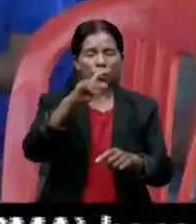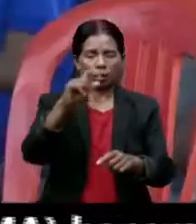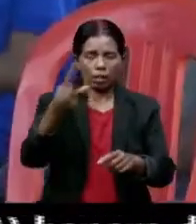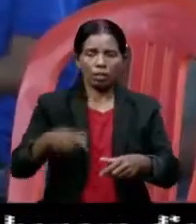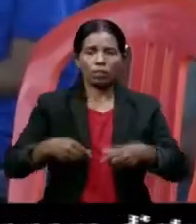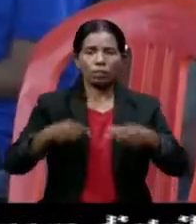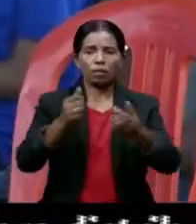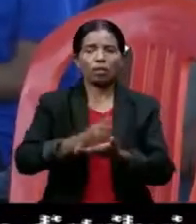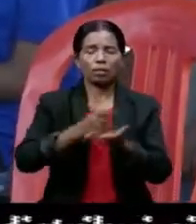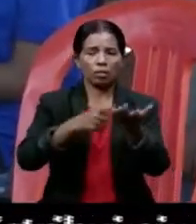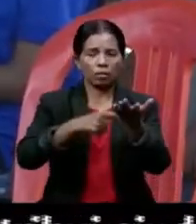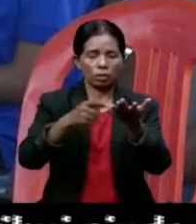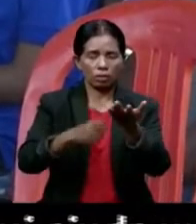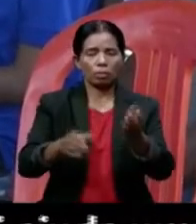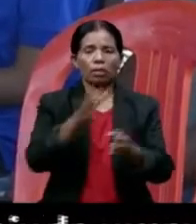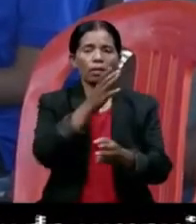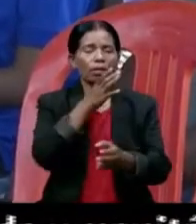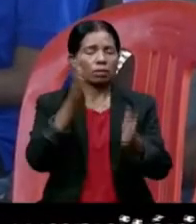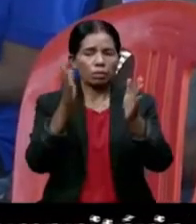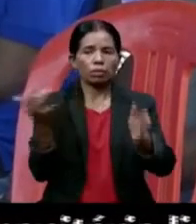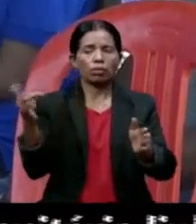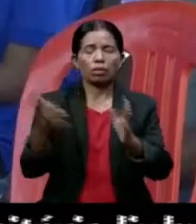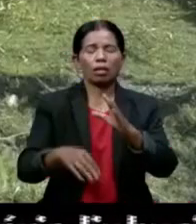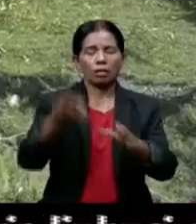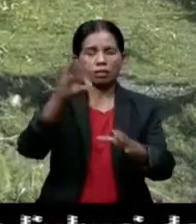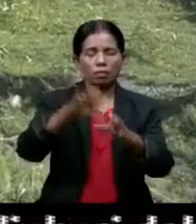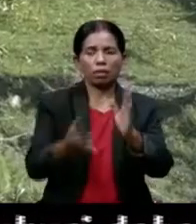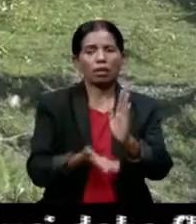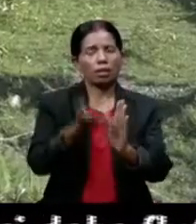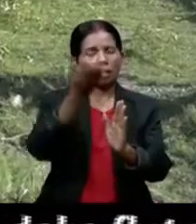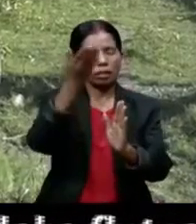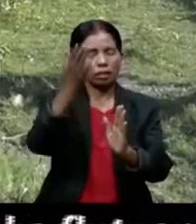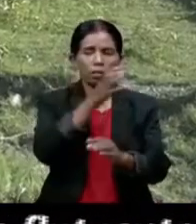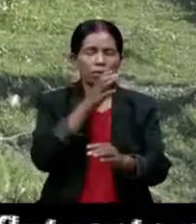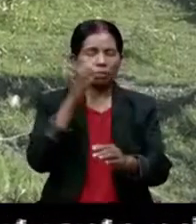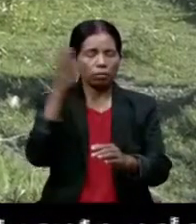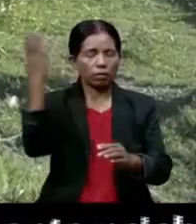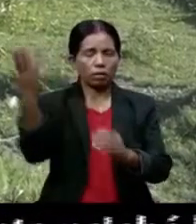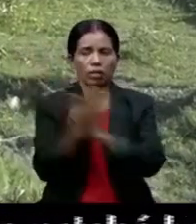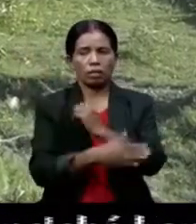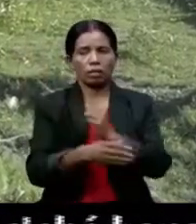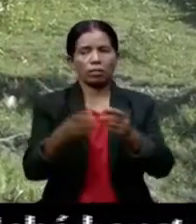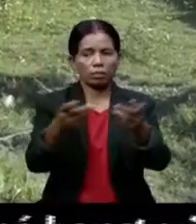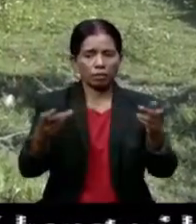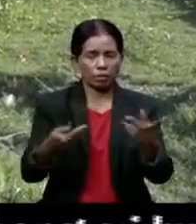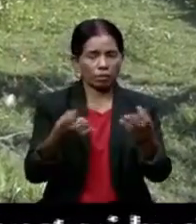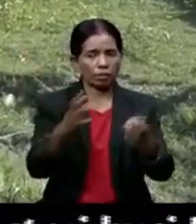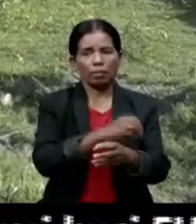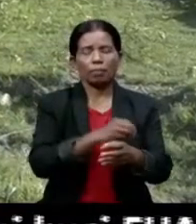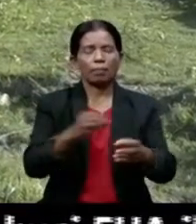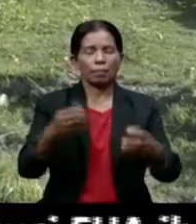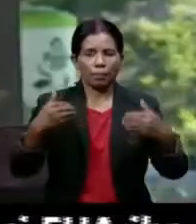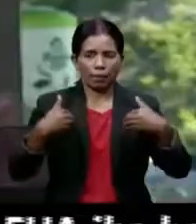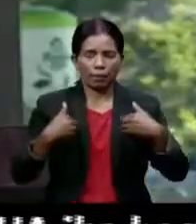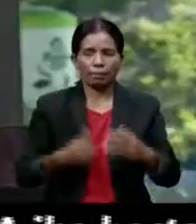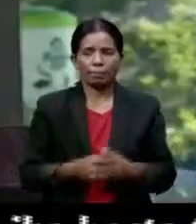técnico no adubo ba agricultor sira atua sa produção e arelaran, tamban natar barak mak se abandona, mas que be suficiente ela.